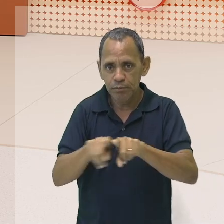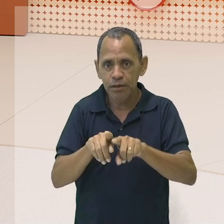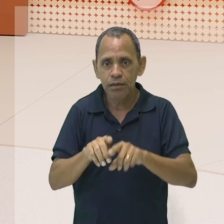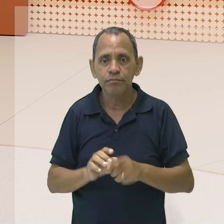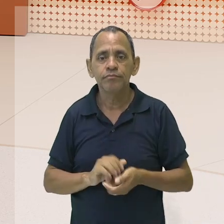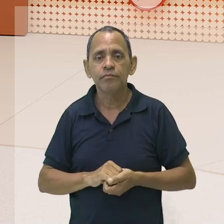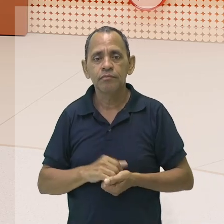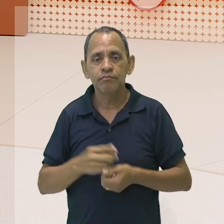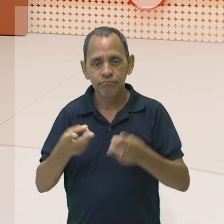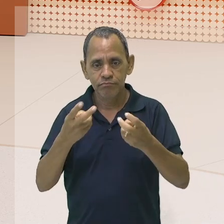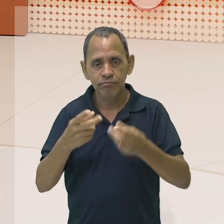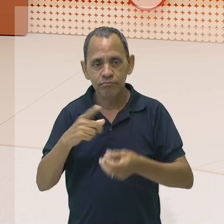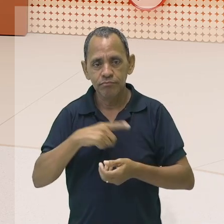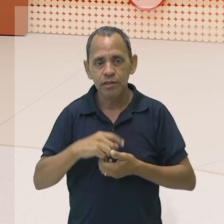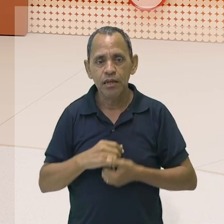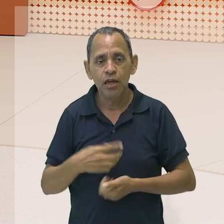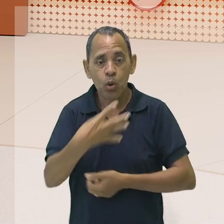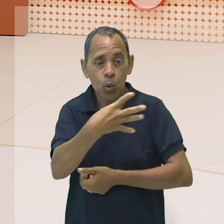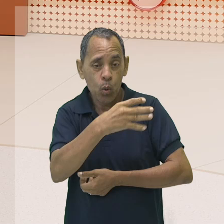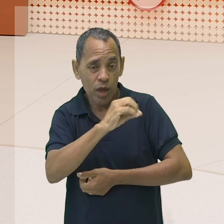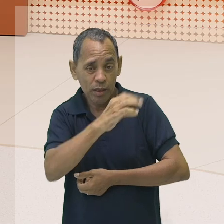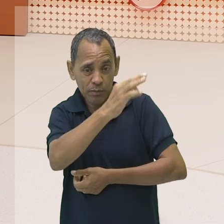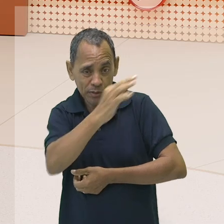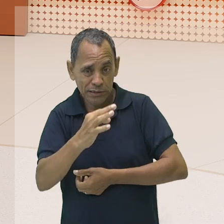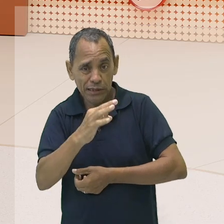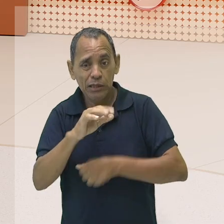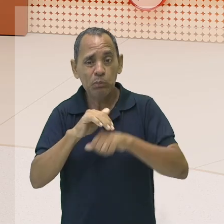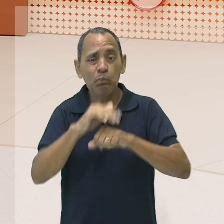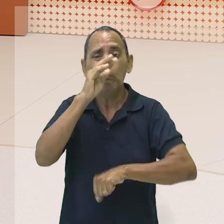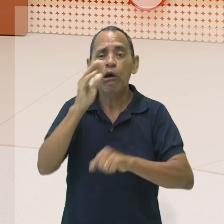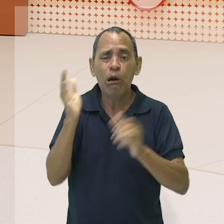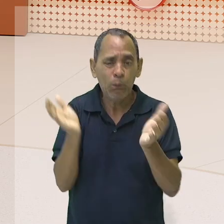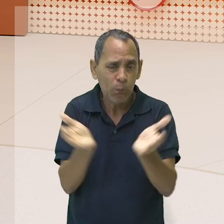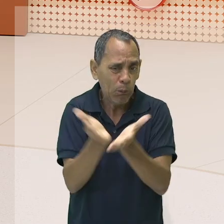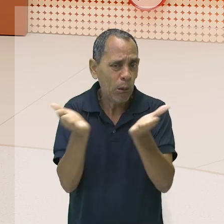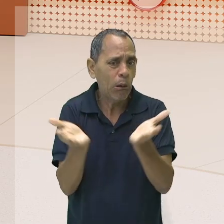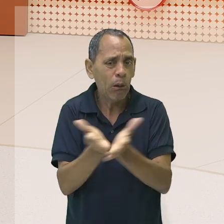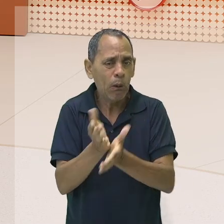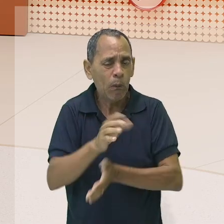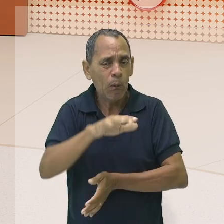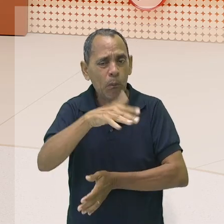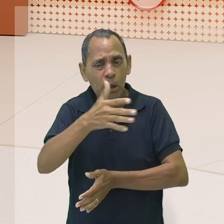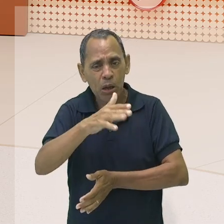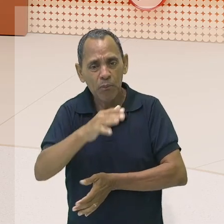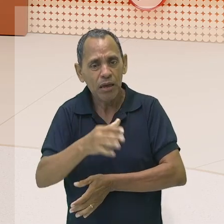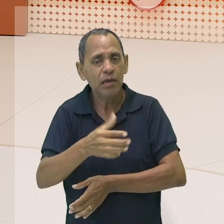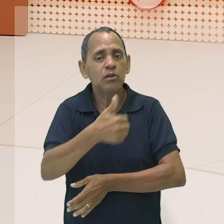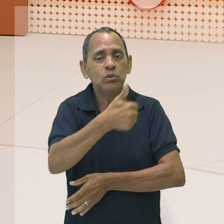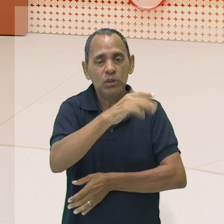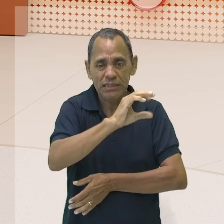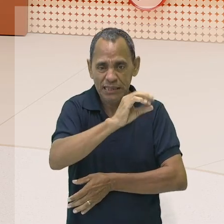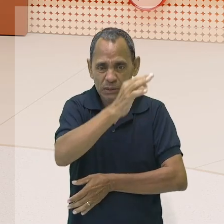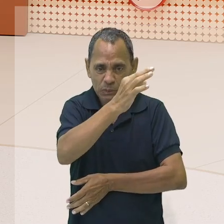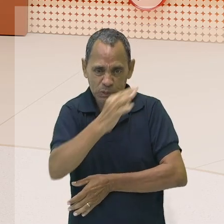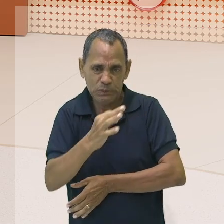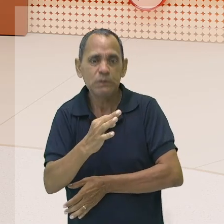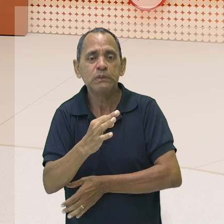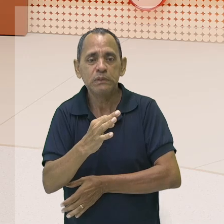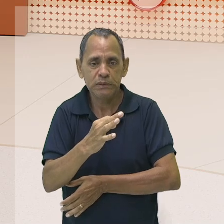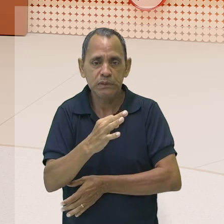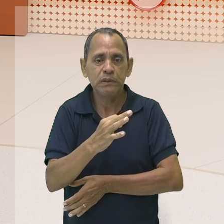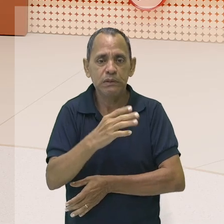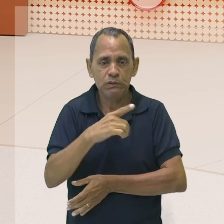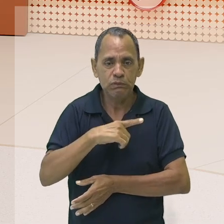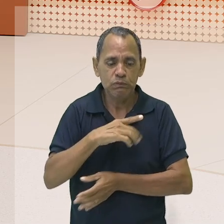outro lado, ó, os 40% mais pobres, com cerca de 10%. É como se uma fatia muito pequena desse bolo